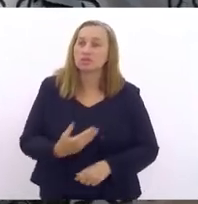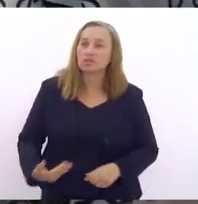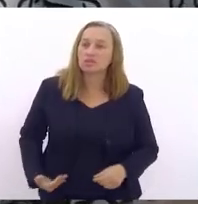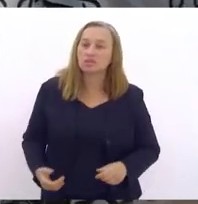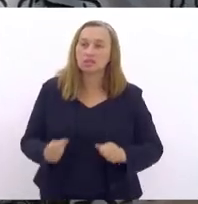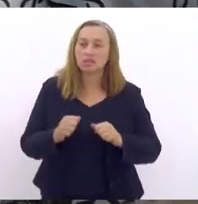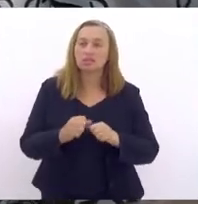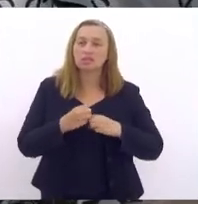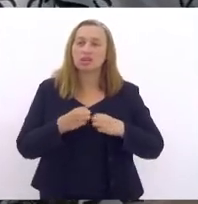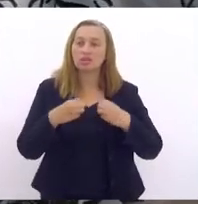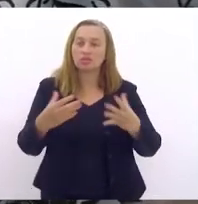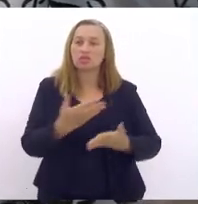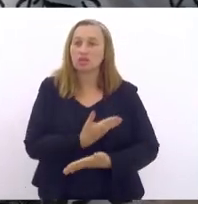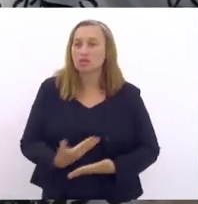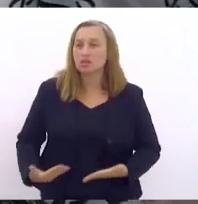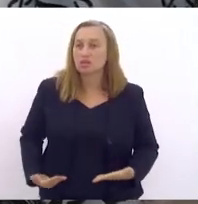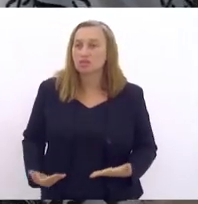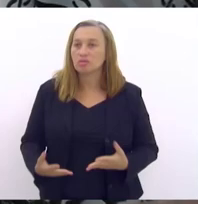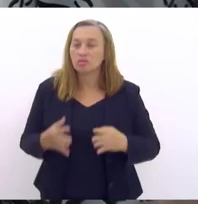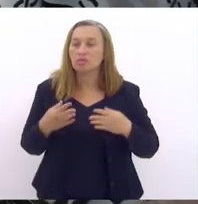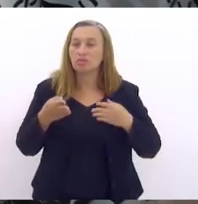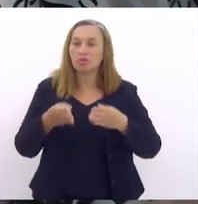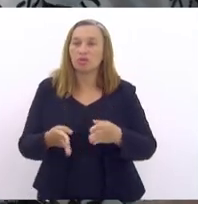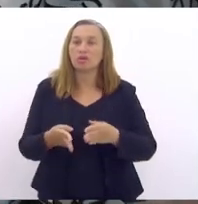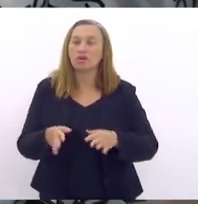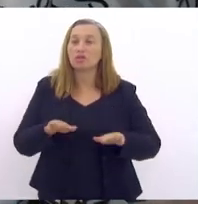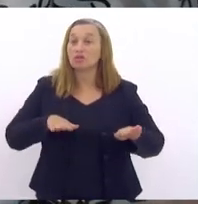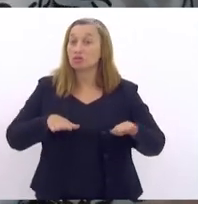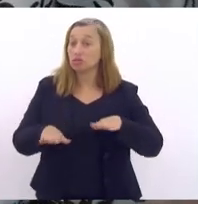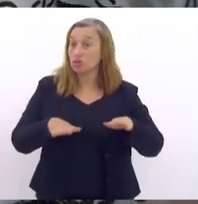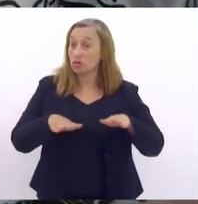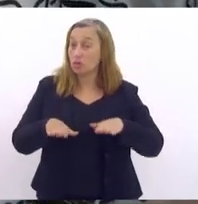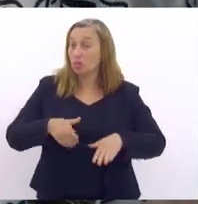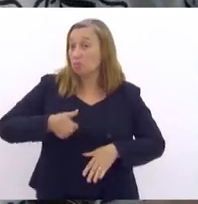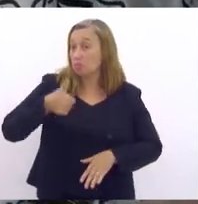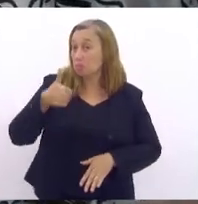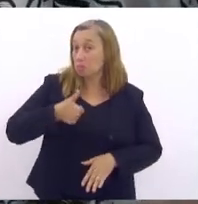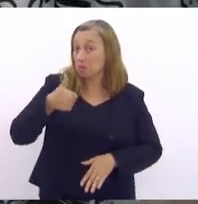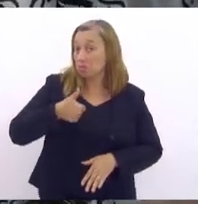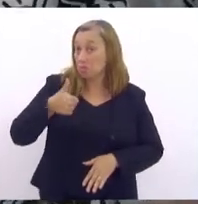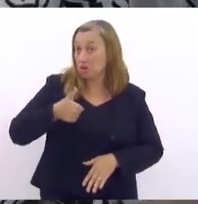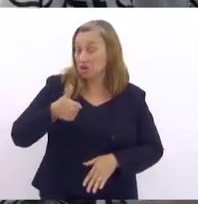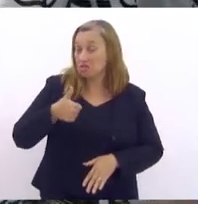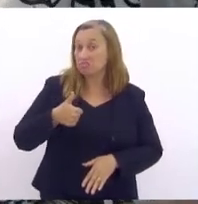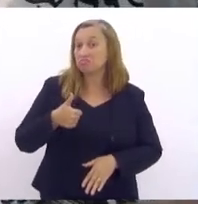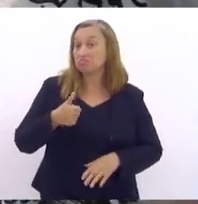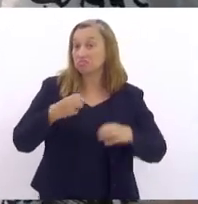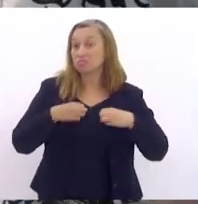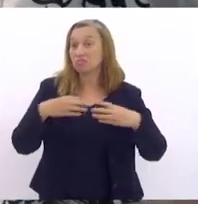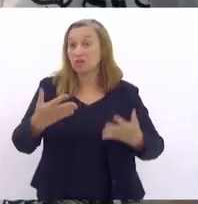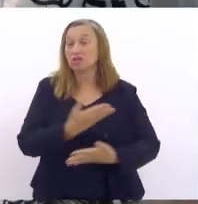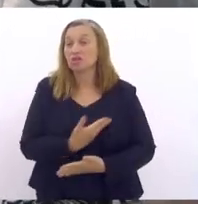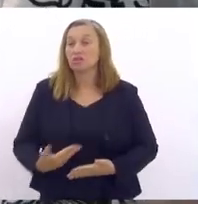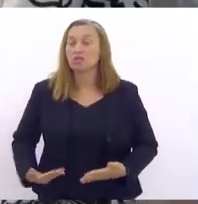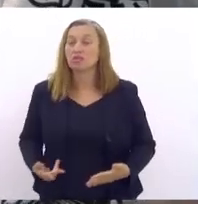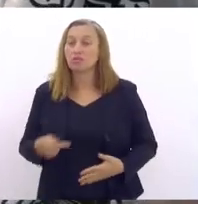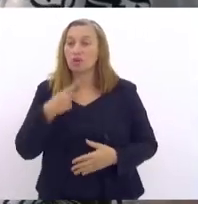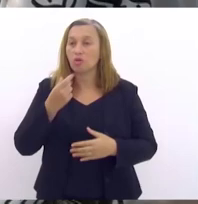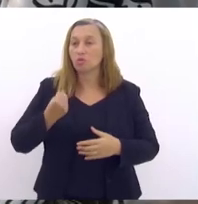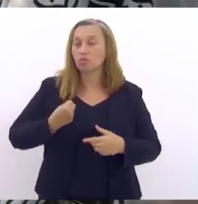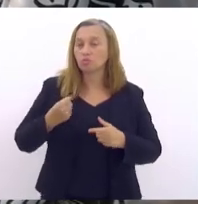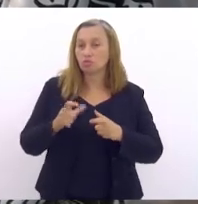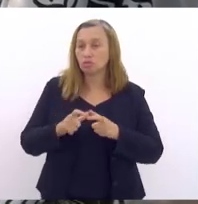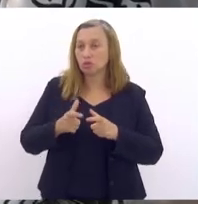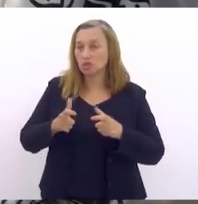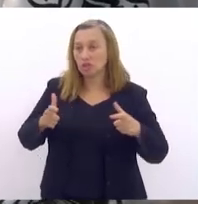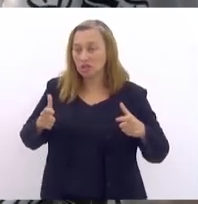públicas específicas para Jacarepaguá, que foi nossa primeira audiência, quando se sinalizou o aumento da